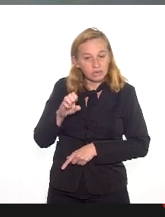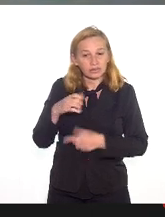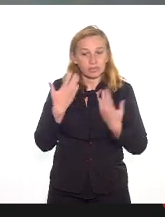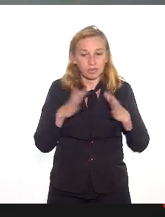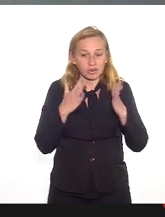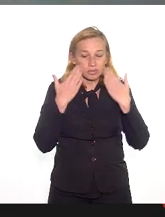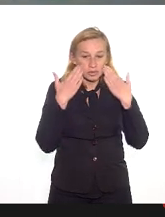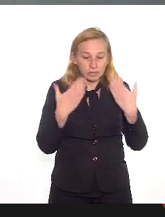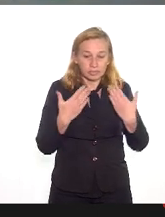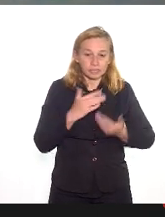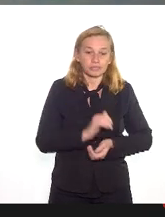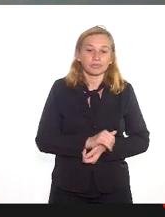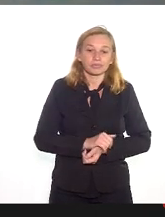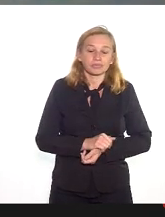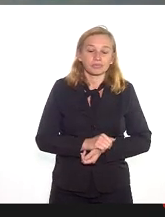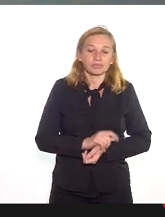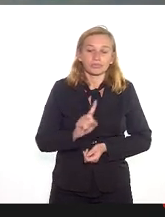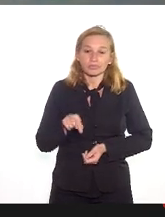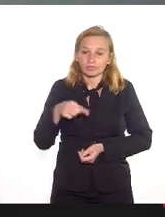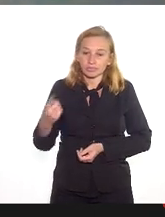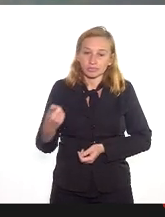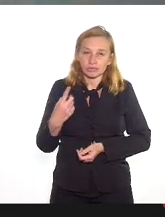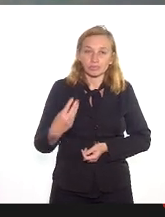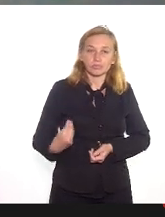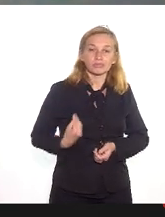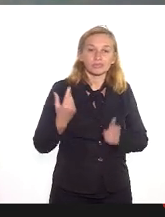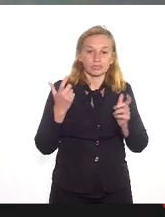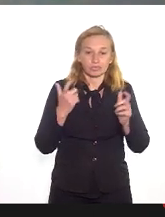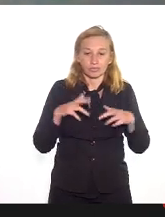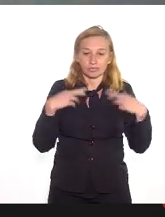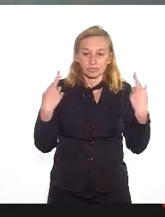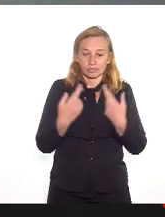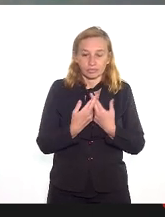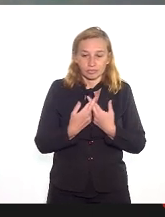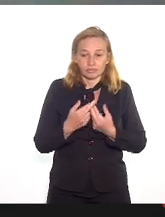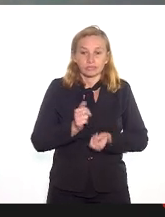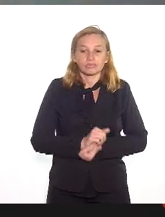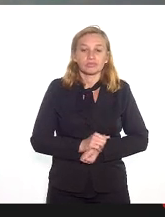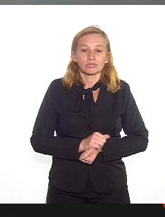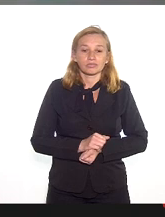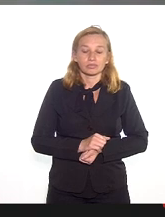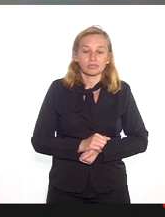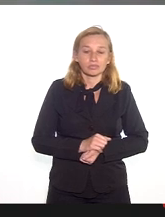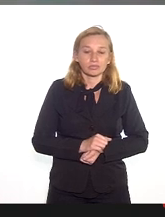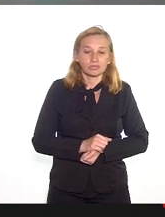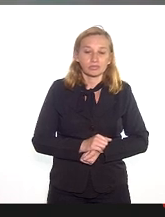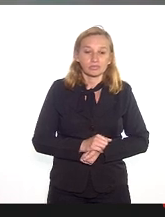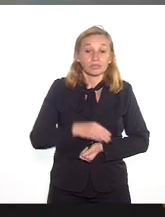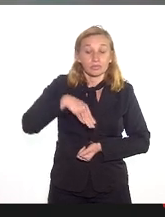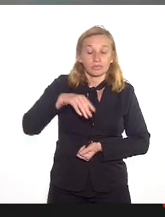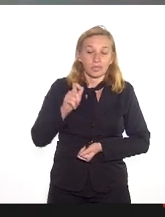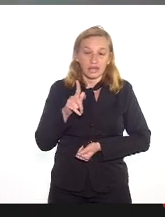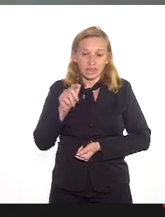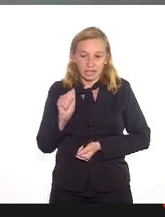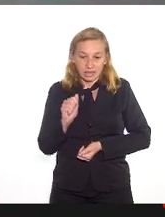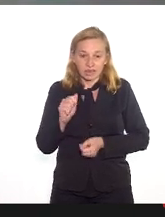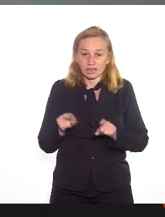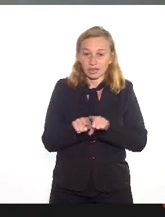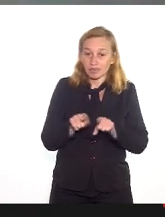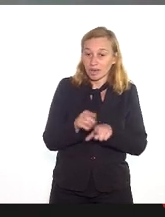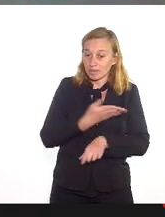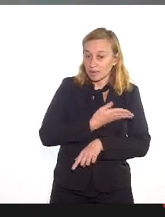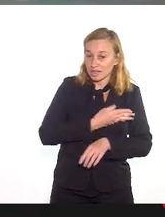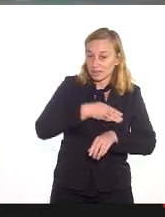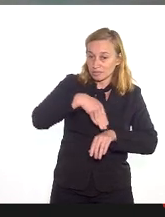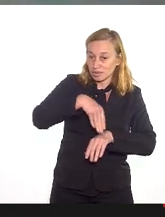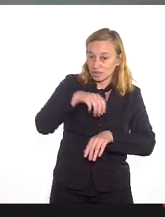sua palestra e aos demais presentes aqui. Inclusive, a ex-presidente da ANP, Magda, que não deve se lembrar, foi minha colega de mestrado